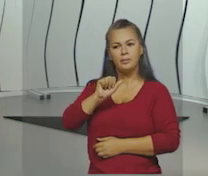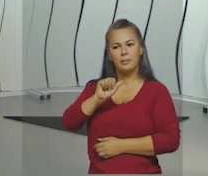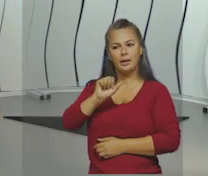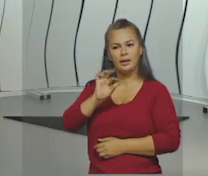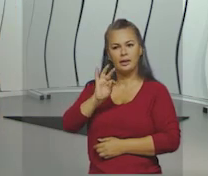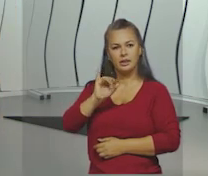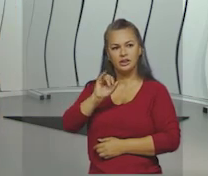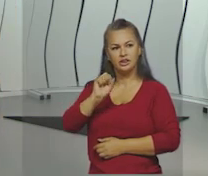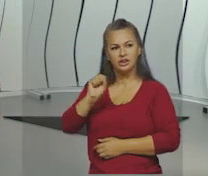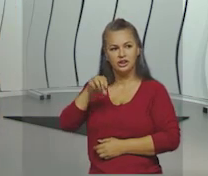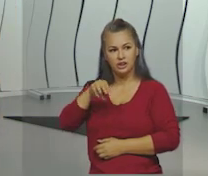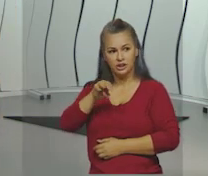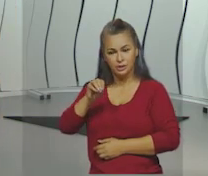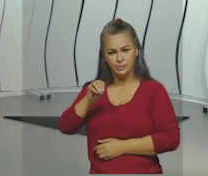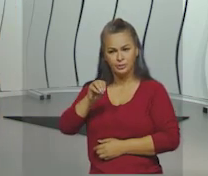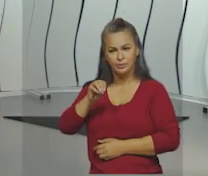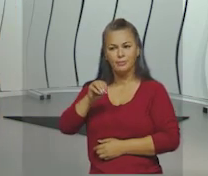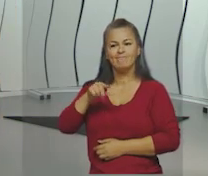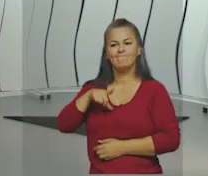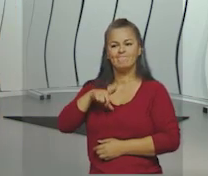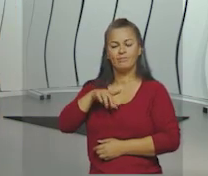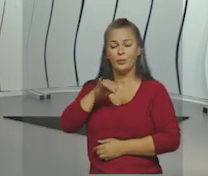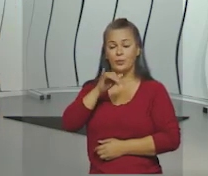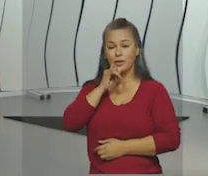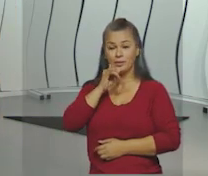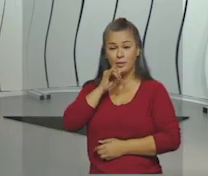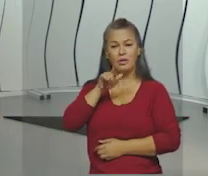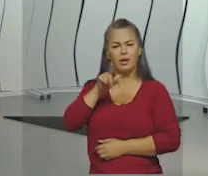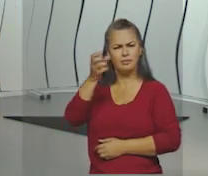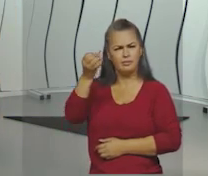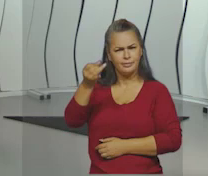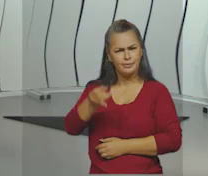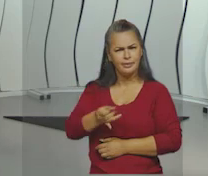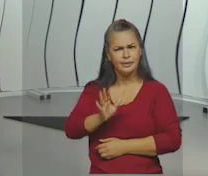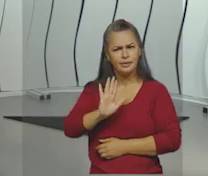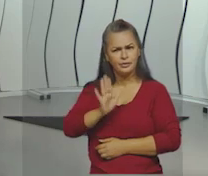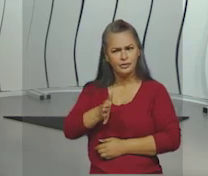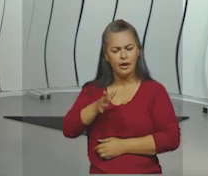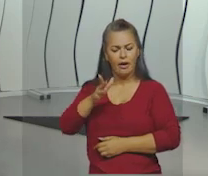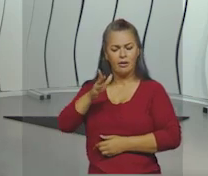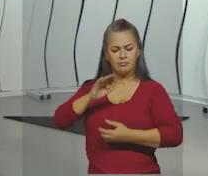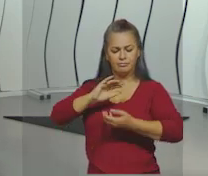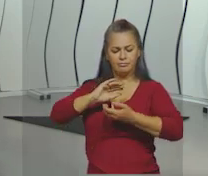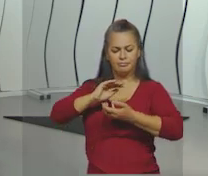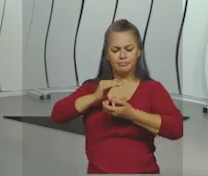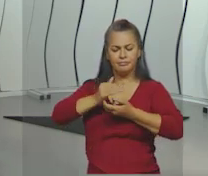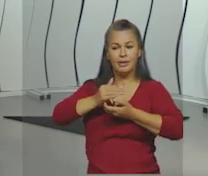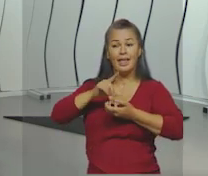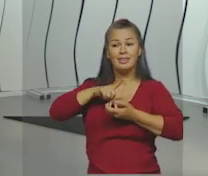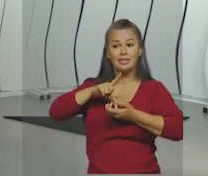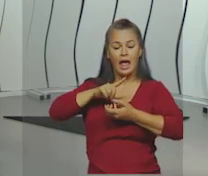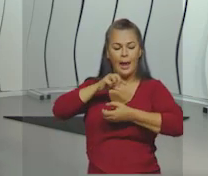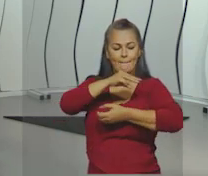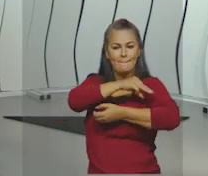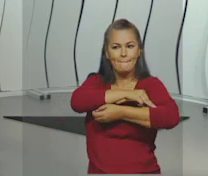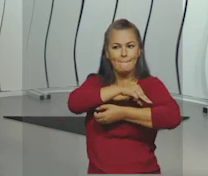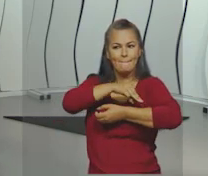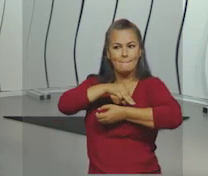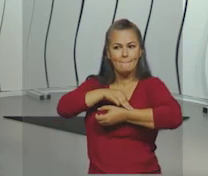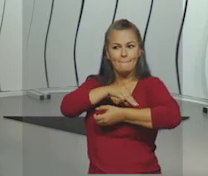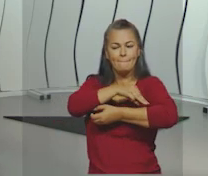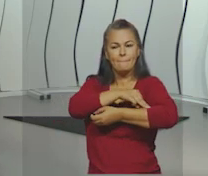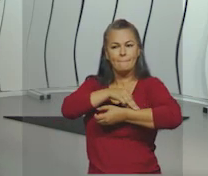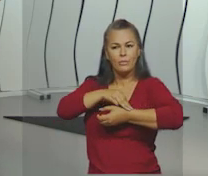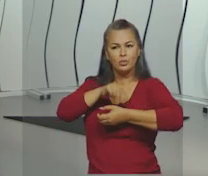vocês que nós temos músculos também que controlam o cristalino e temos músculos também que controlam a nossa córnea para ela